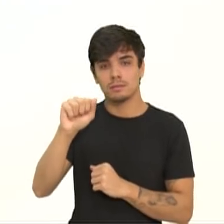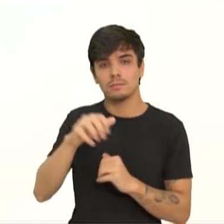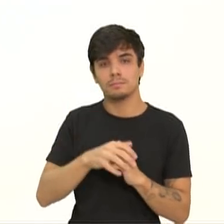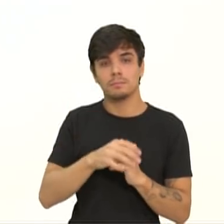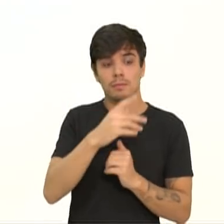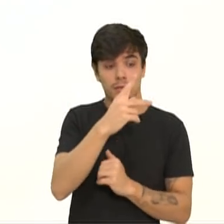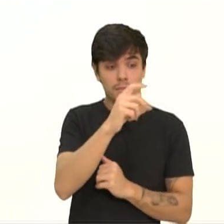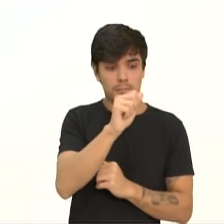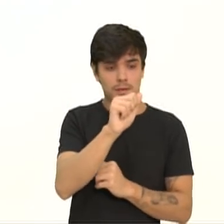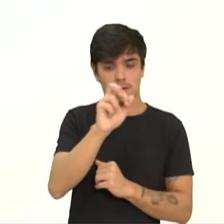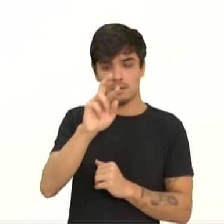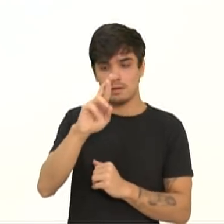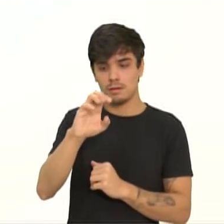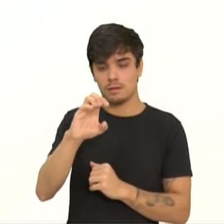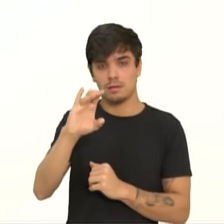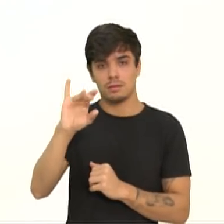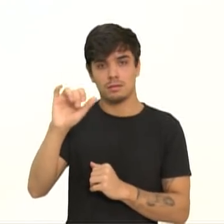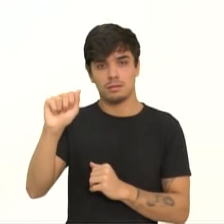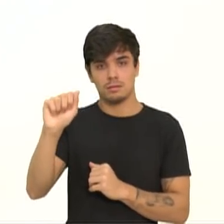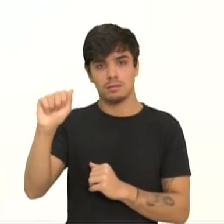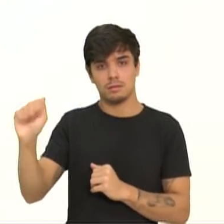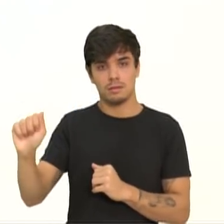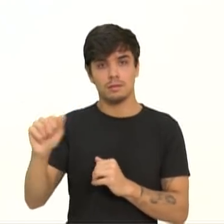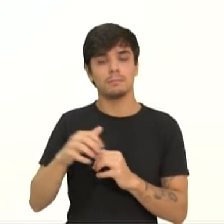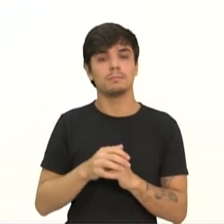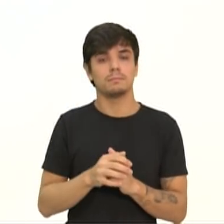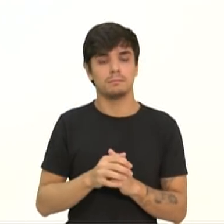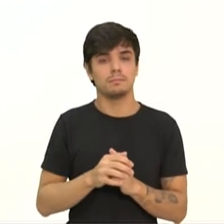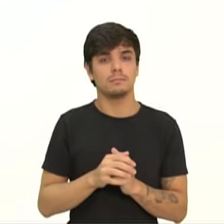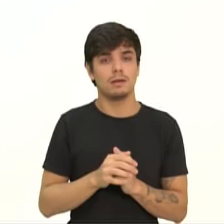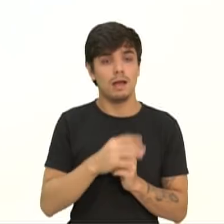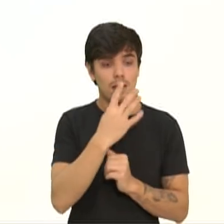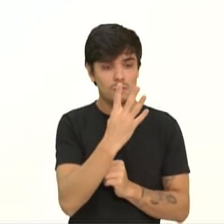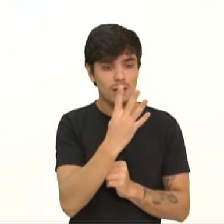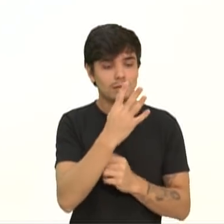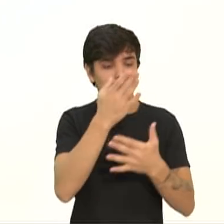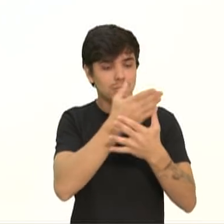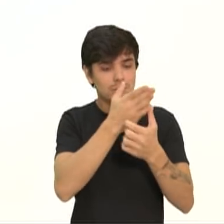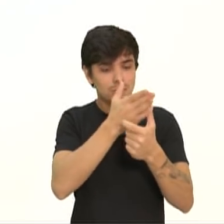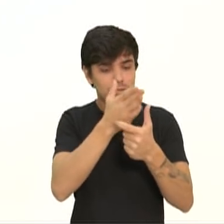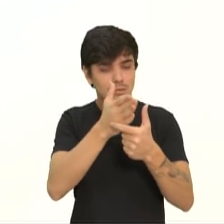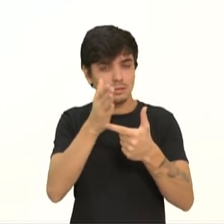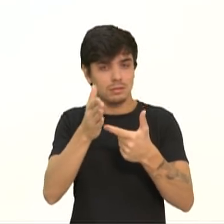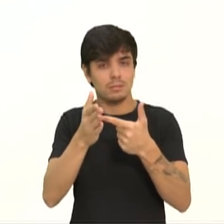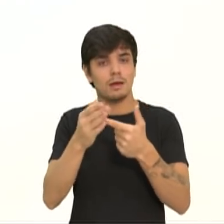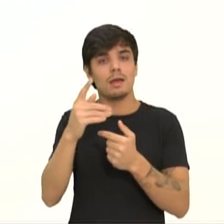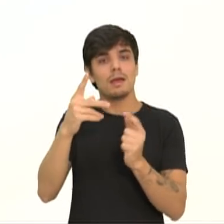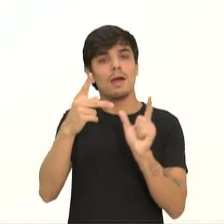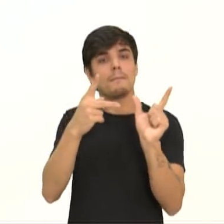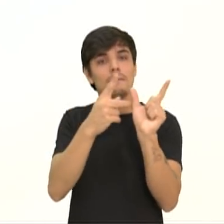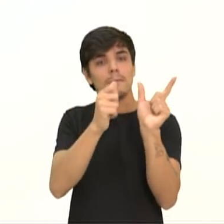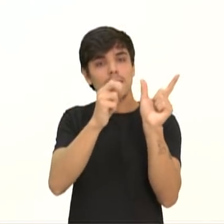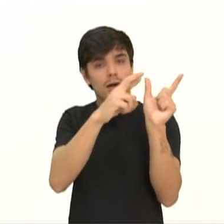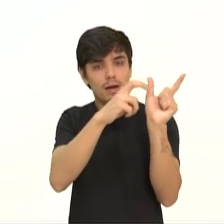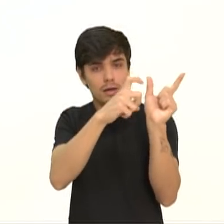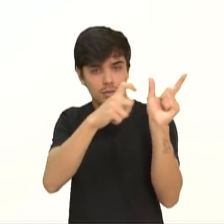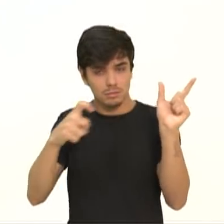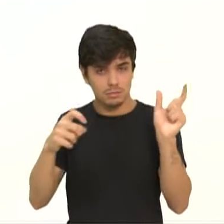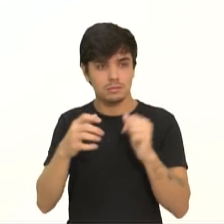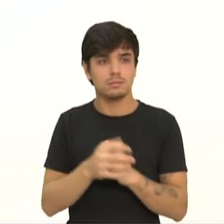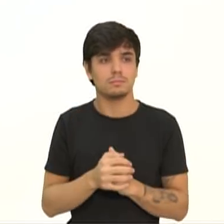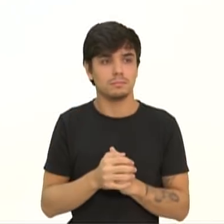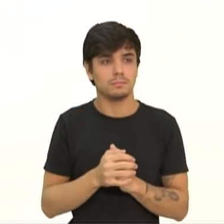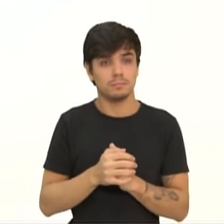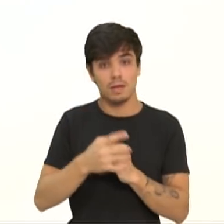Parecia. É uma palavra com 4 sílabas e é uma paroxítona. O si é a sílaba tônica.